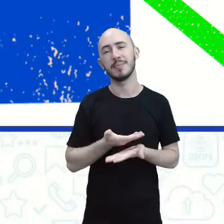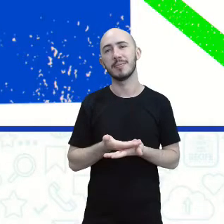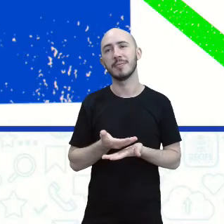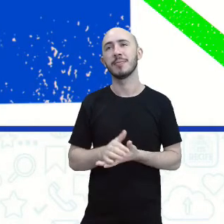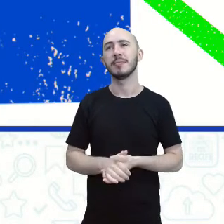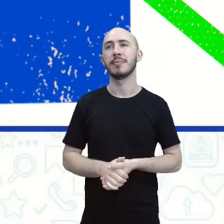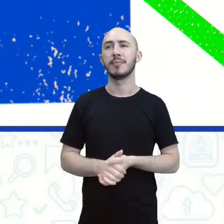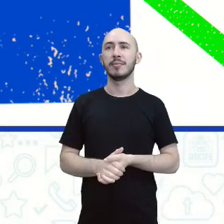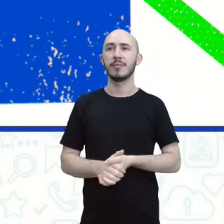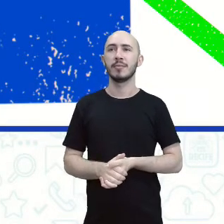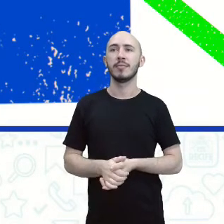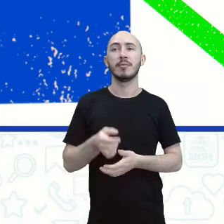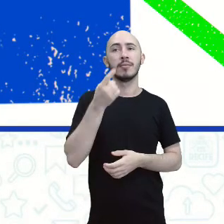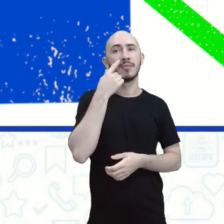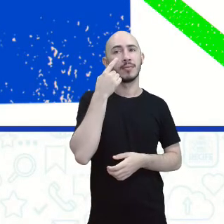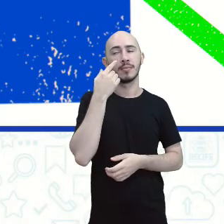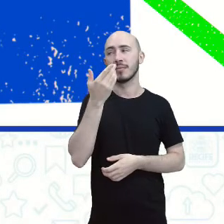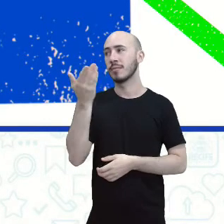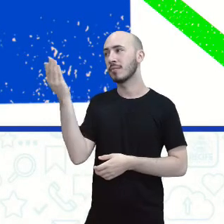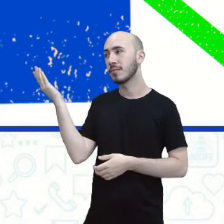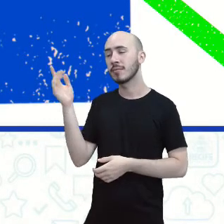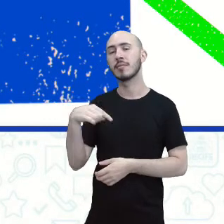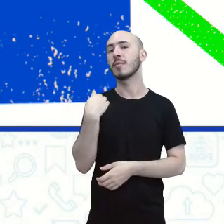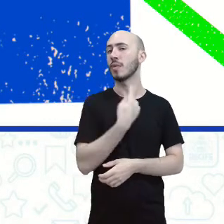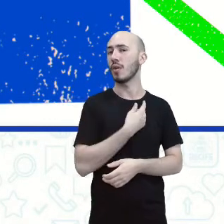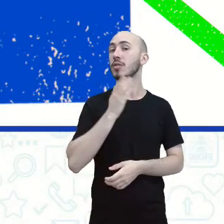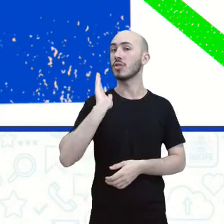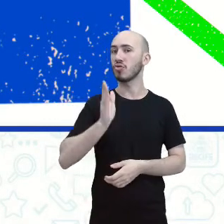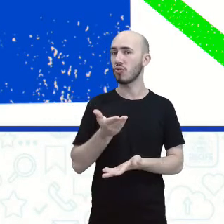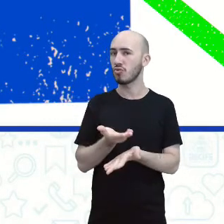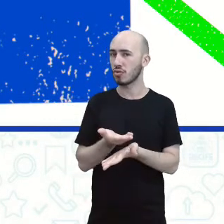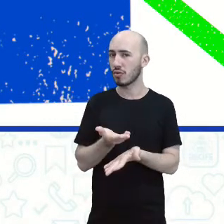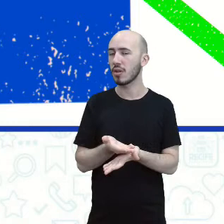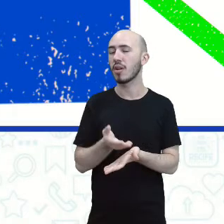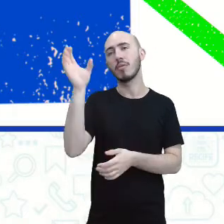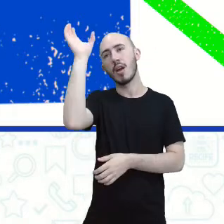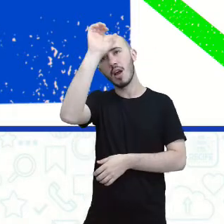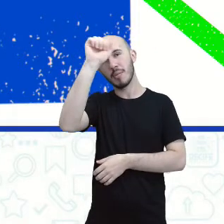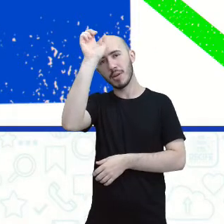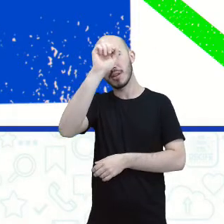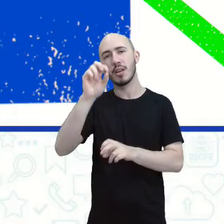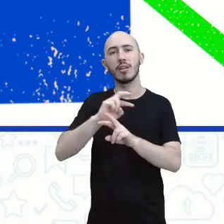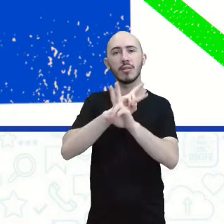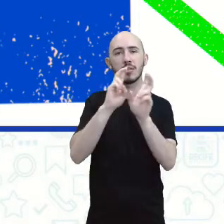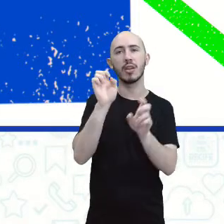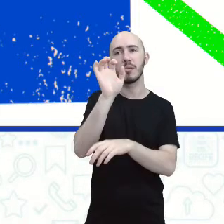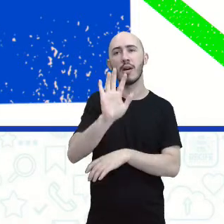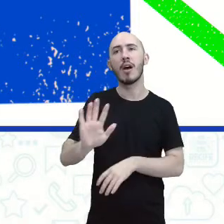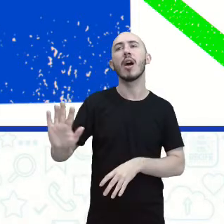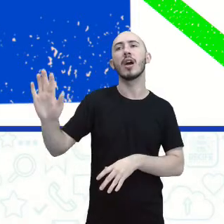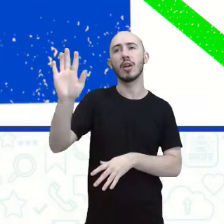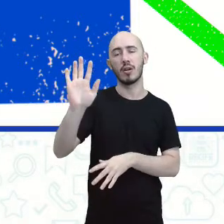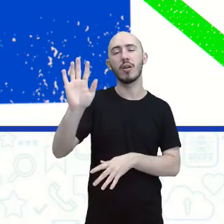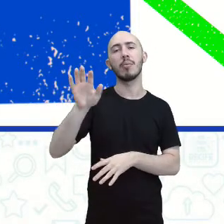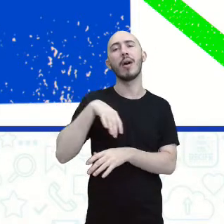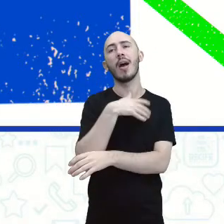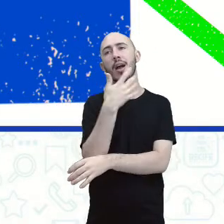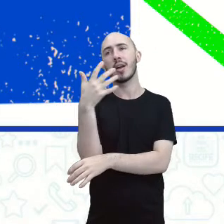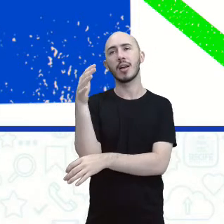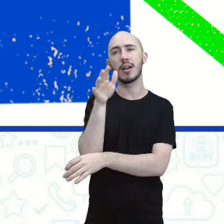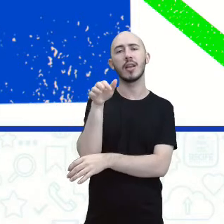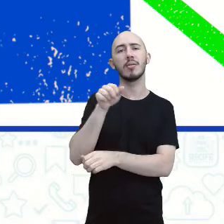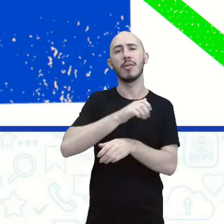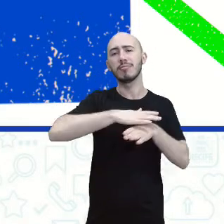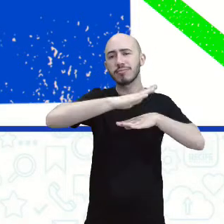ó. Revendo o que a gente já viu, aprendeu, a gente aprendeu sobre a Europa, clima, relevo, hidrografia,